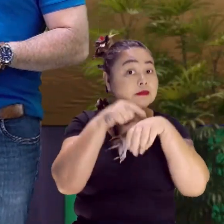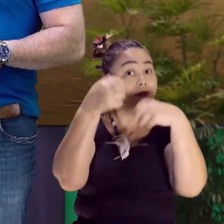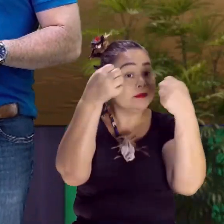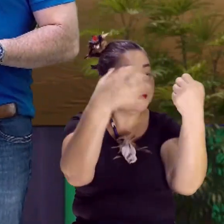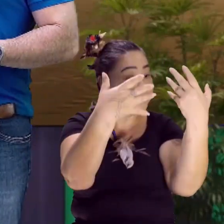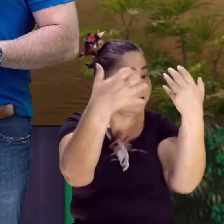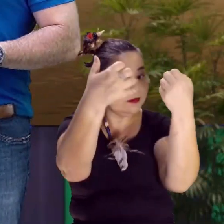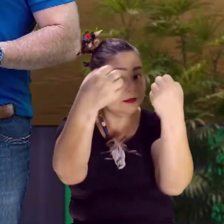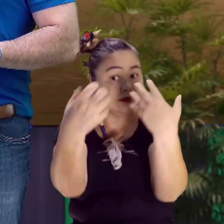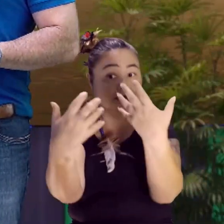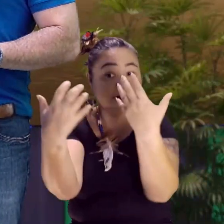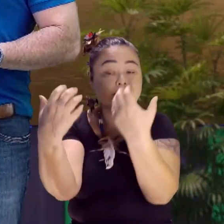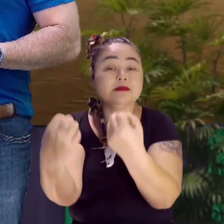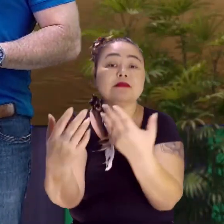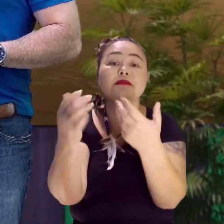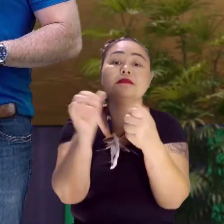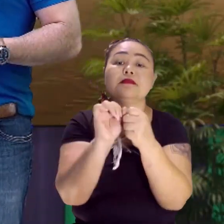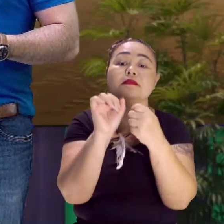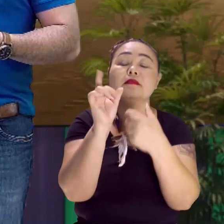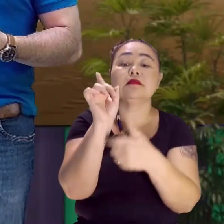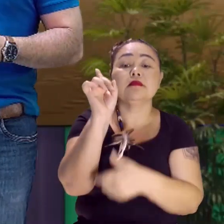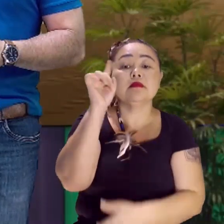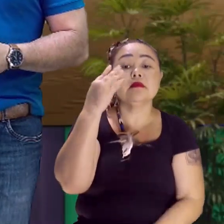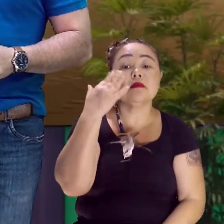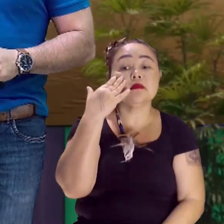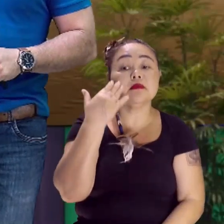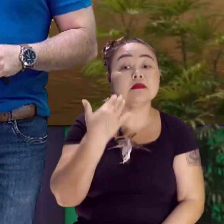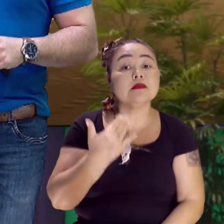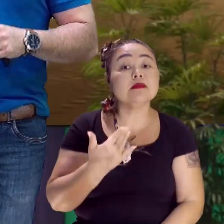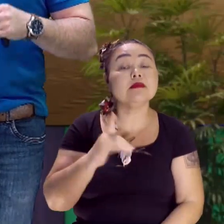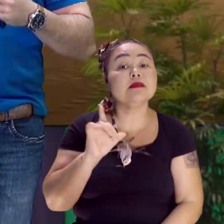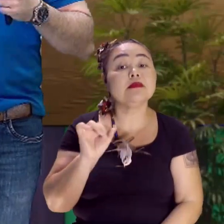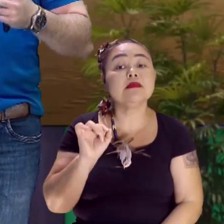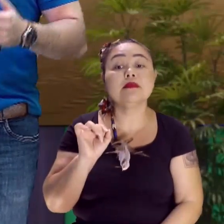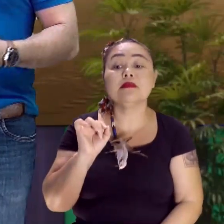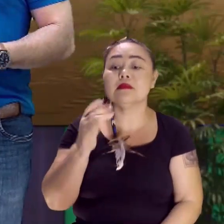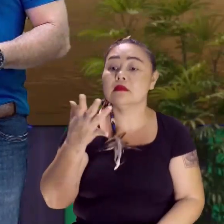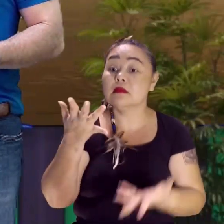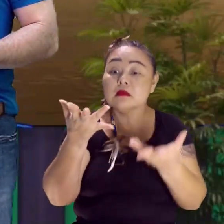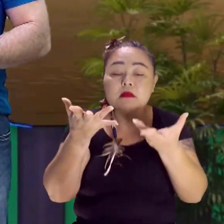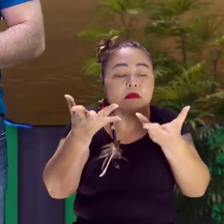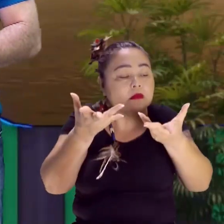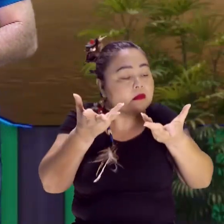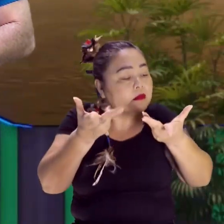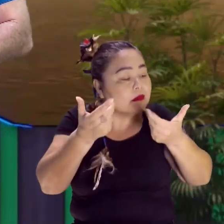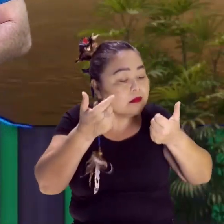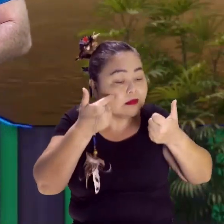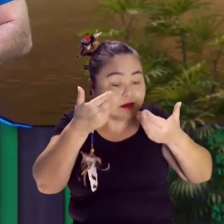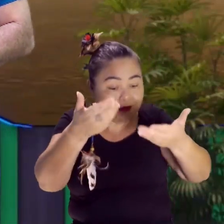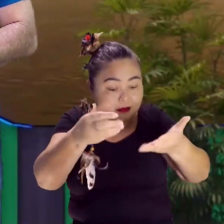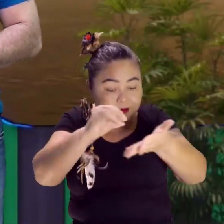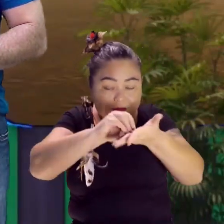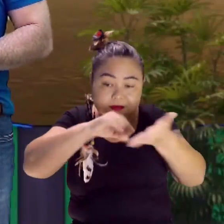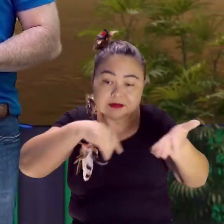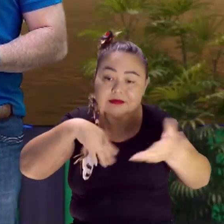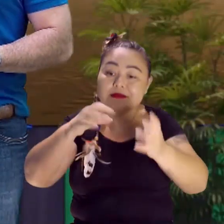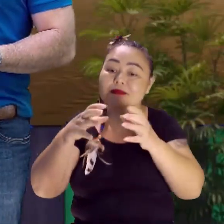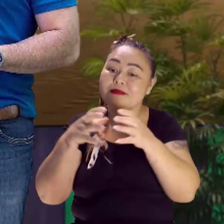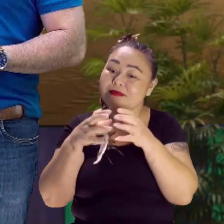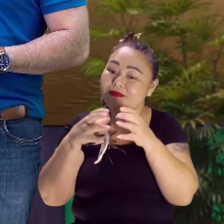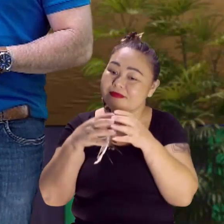o Seu Jorge e a maior prova disso é que a gente começa a ver o que maravilhoso os trabalhos Aí chegando no nosso grupo diariamente